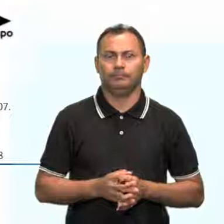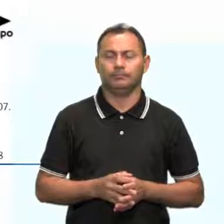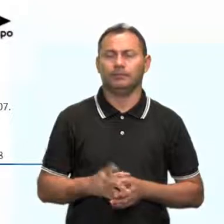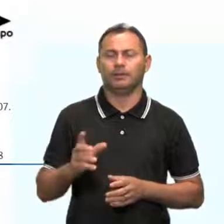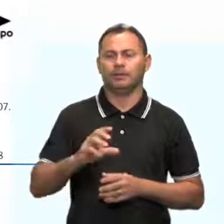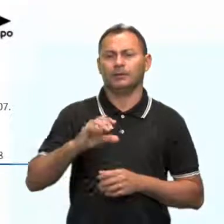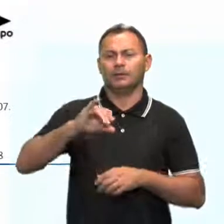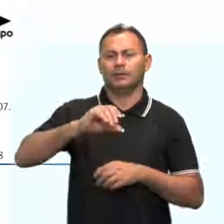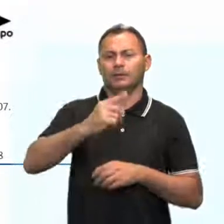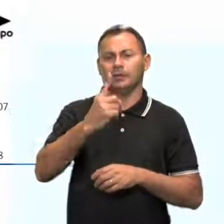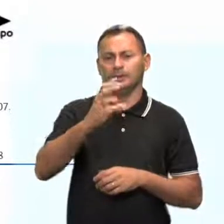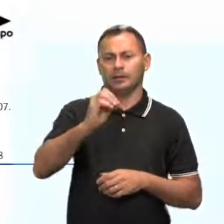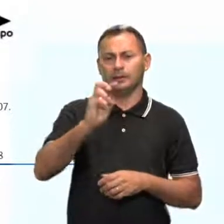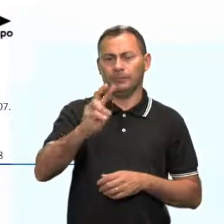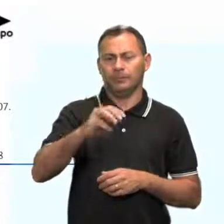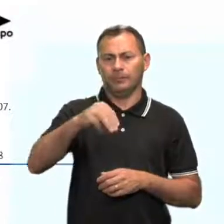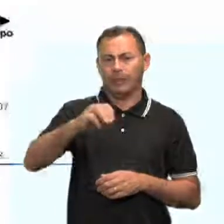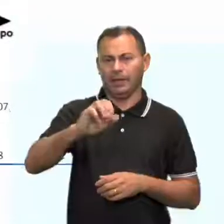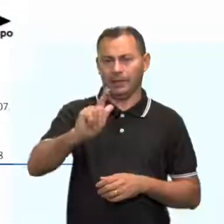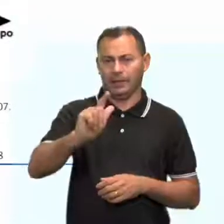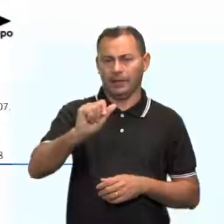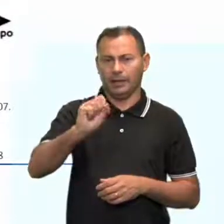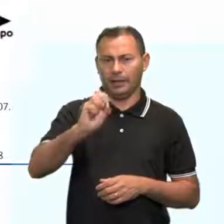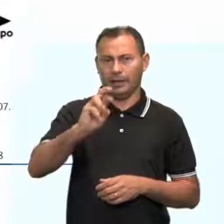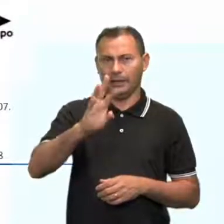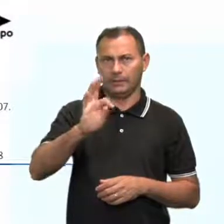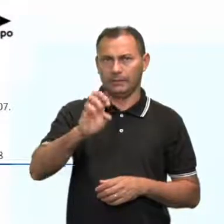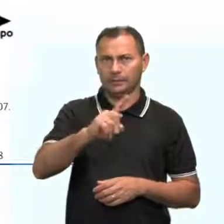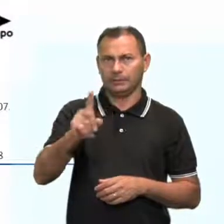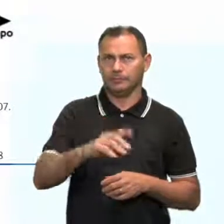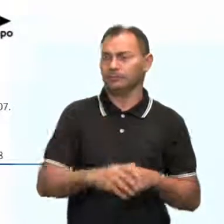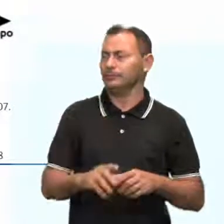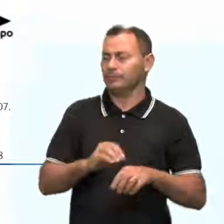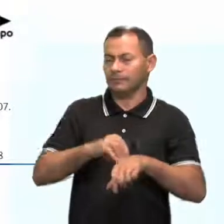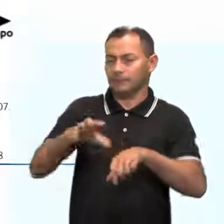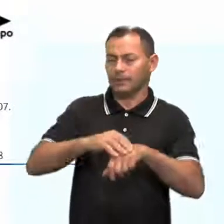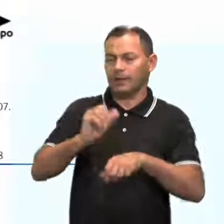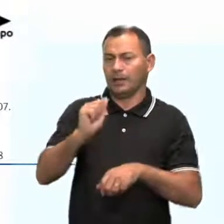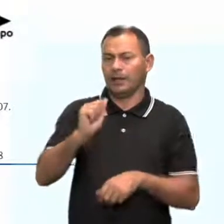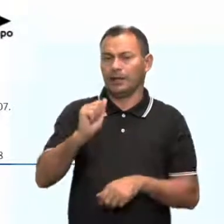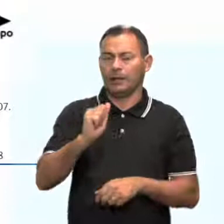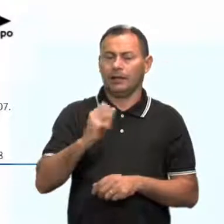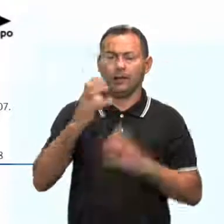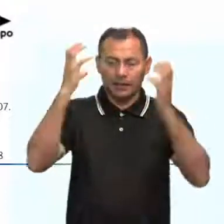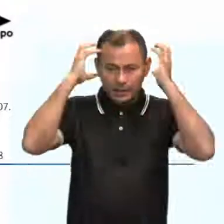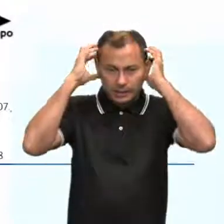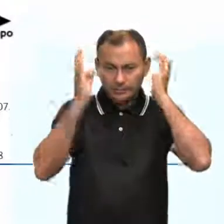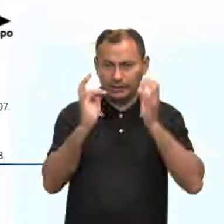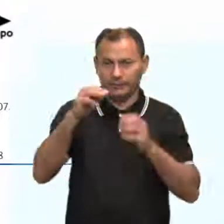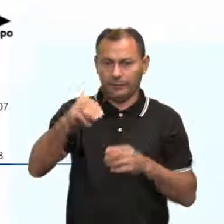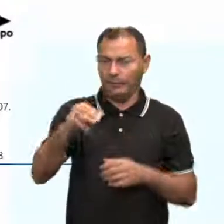lá no 102 MHz e ele transmita a rádio FM